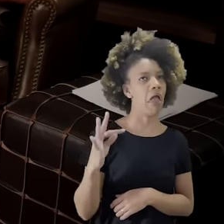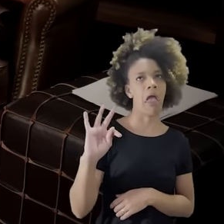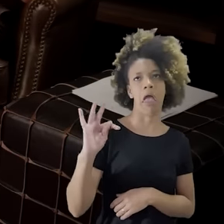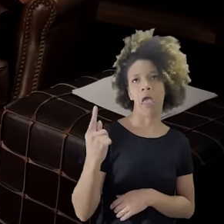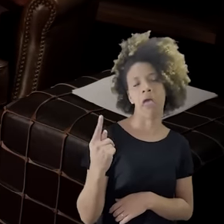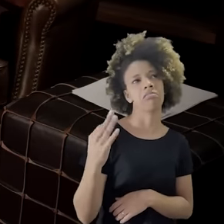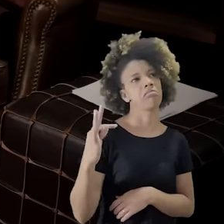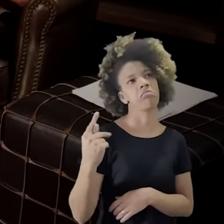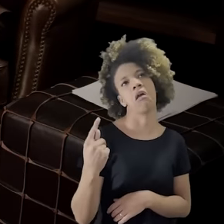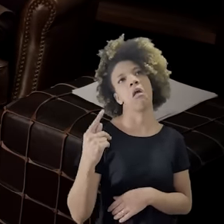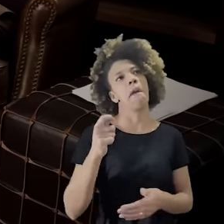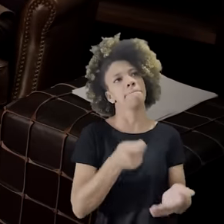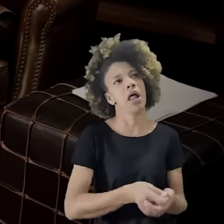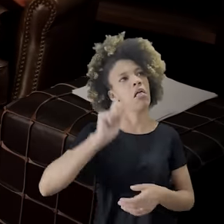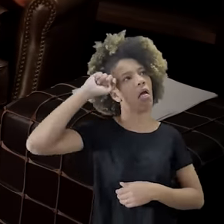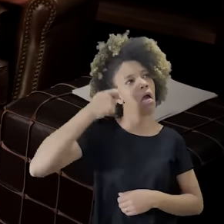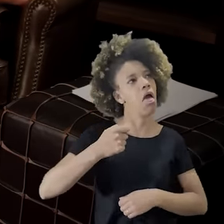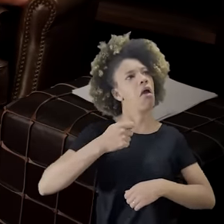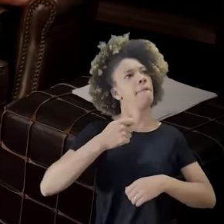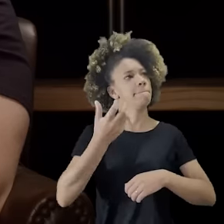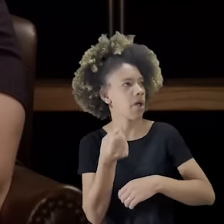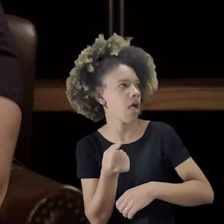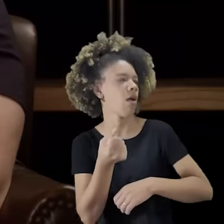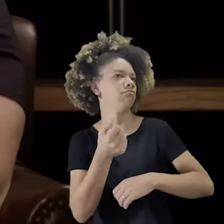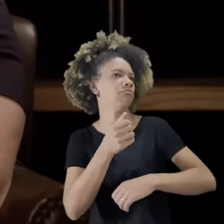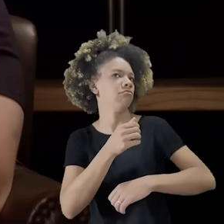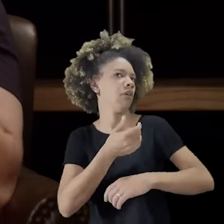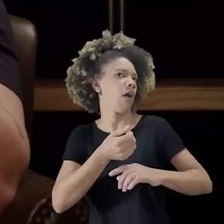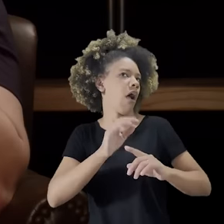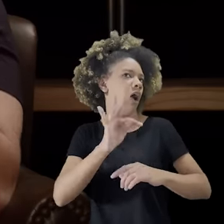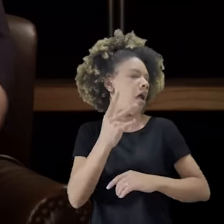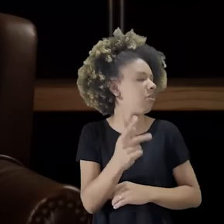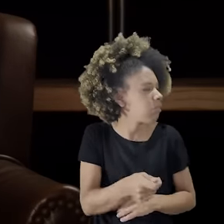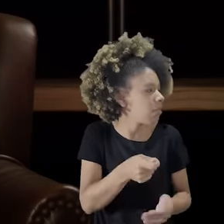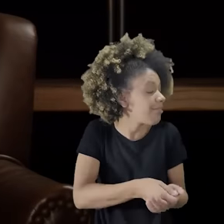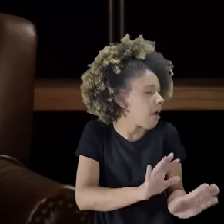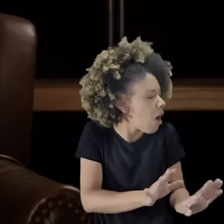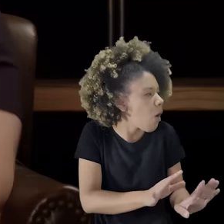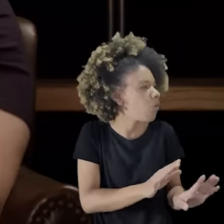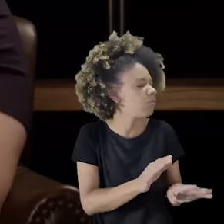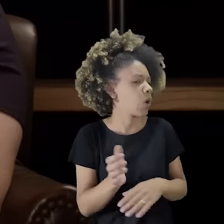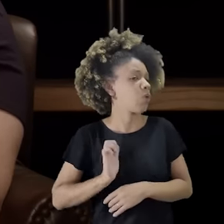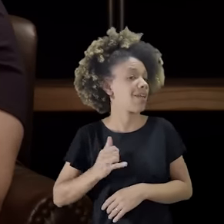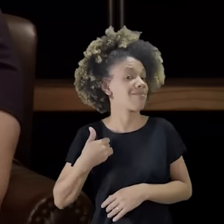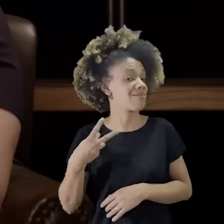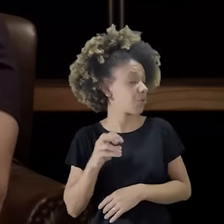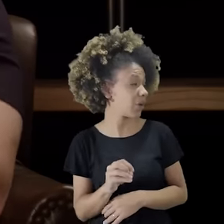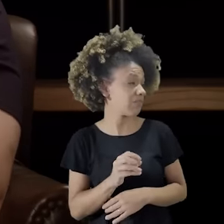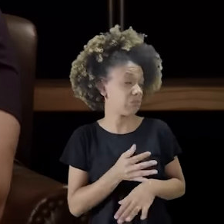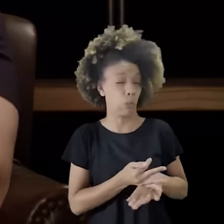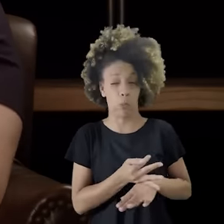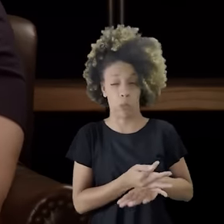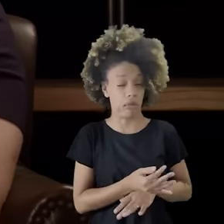trans é ter o preto e branco é eu acho que o gay de 50 anos não aguenta